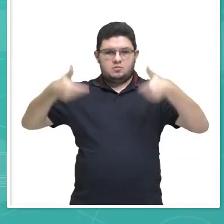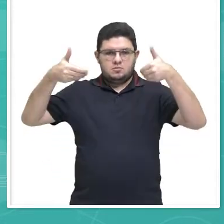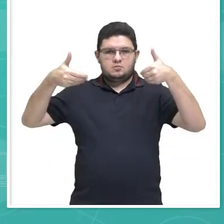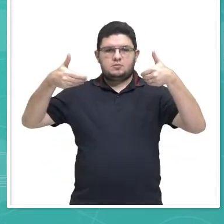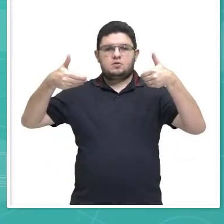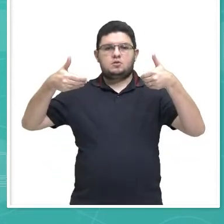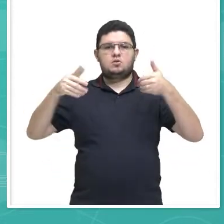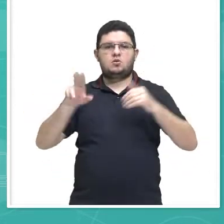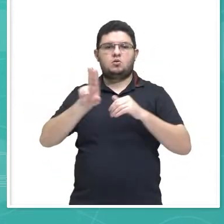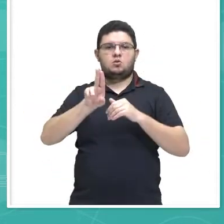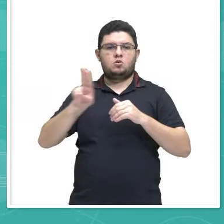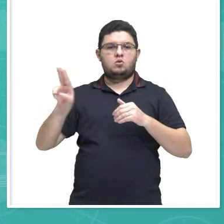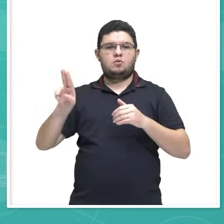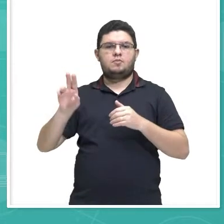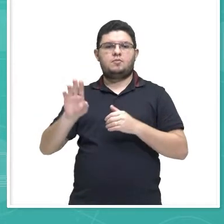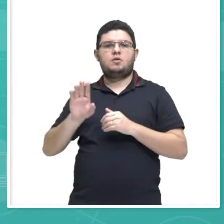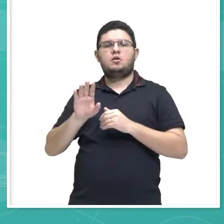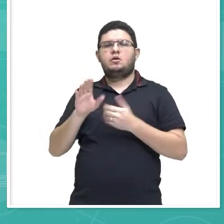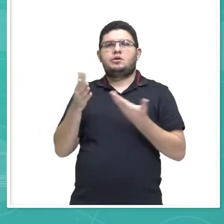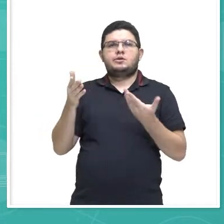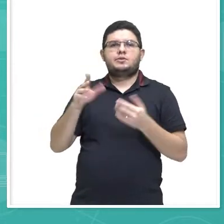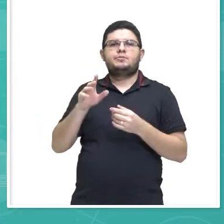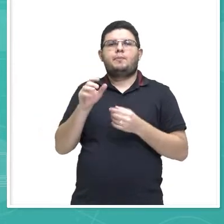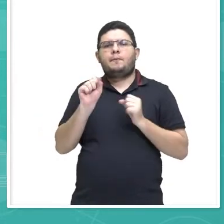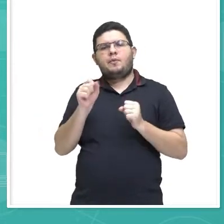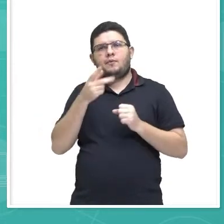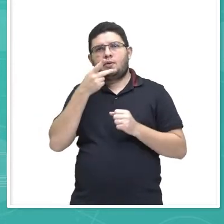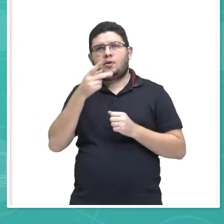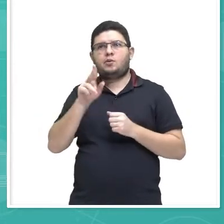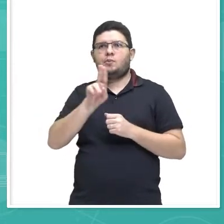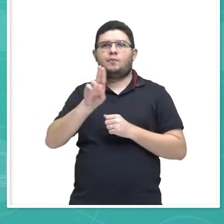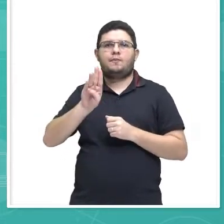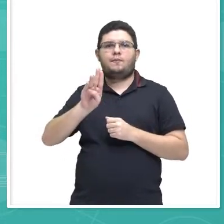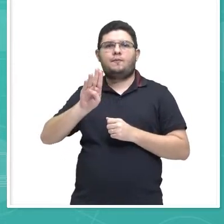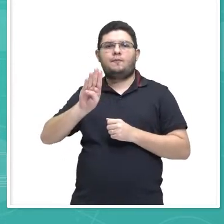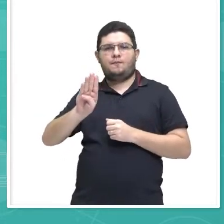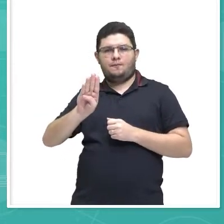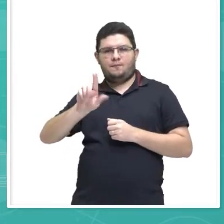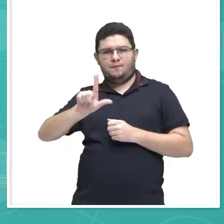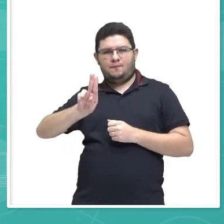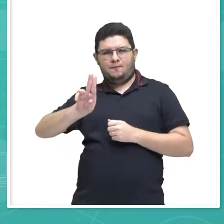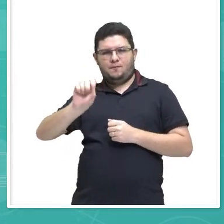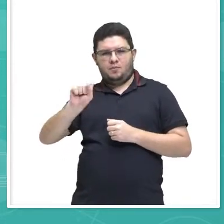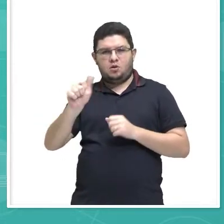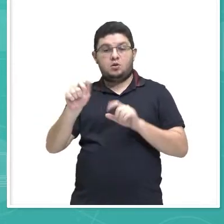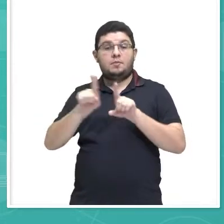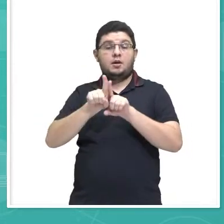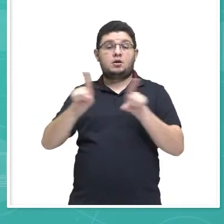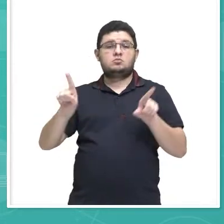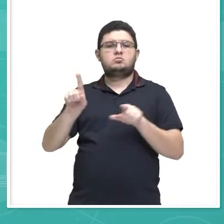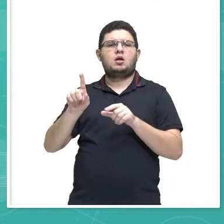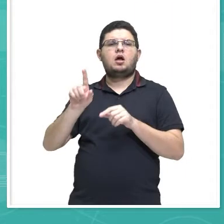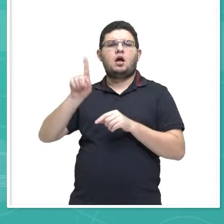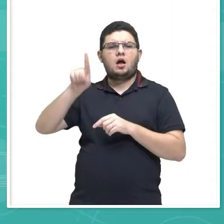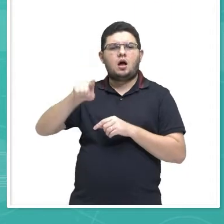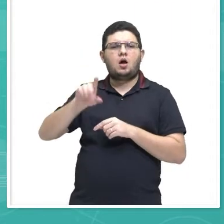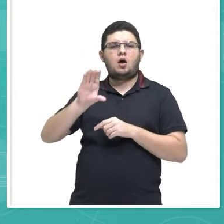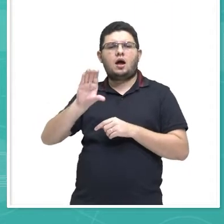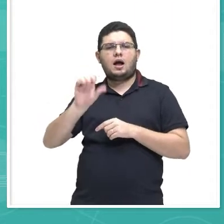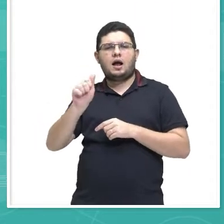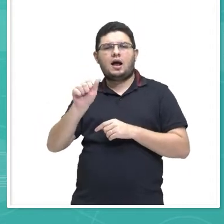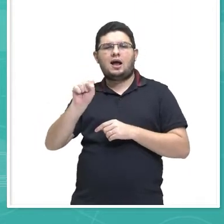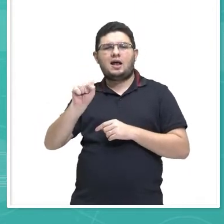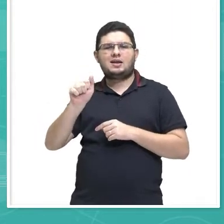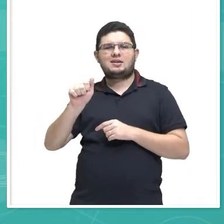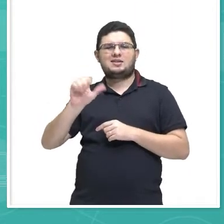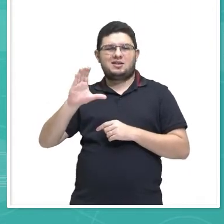gente poderia chamar de blusa, né? Mas não é bem uma blusa, é um casaco, e que ele se chama wagi. Nós temos